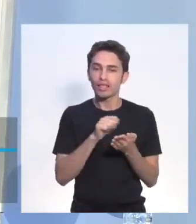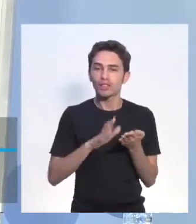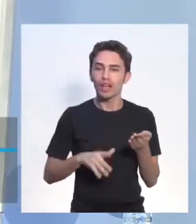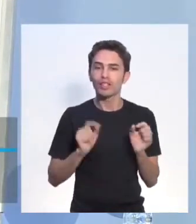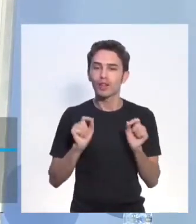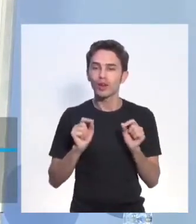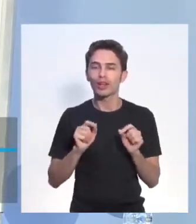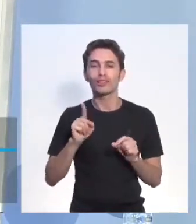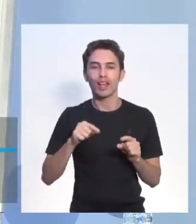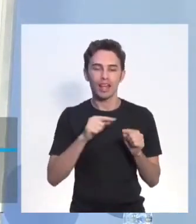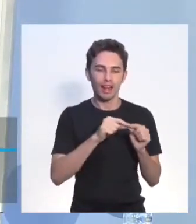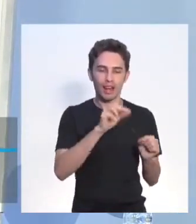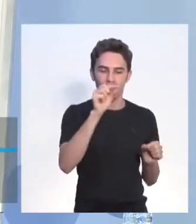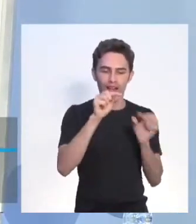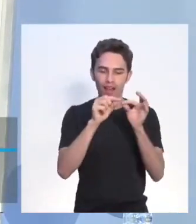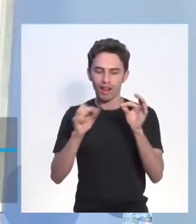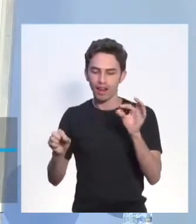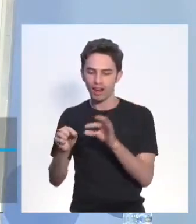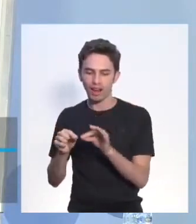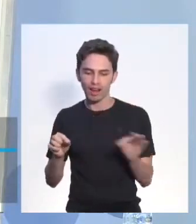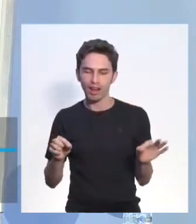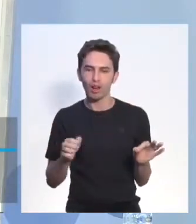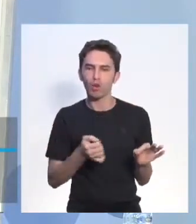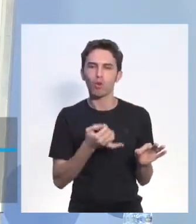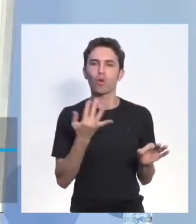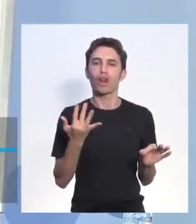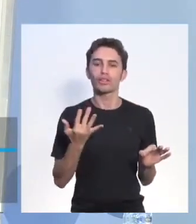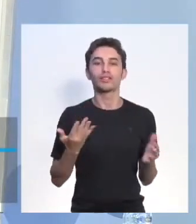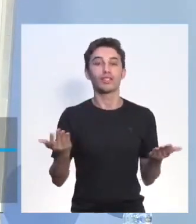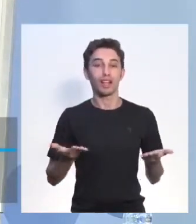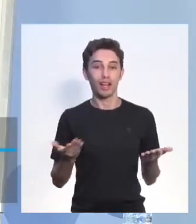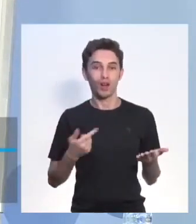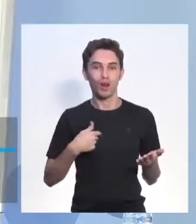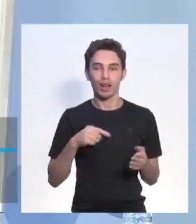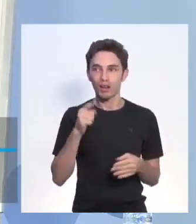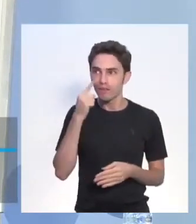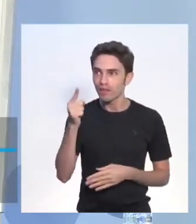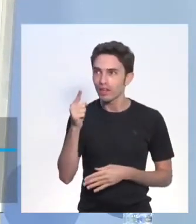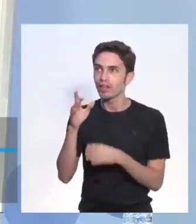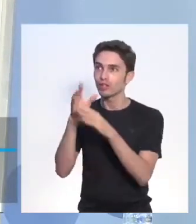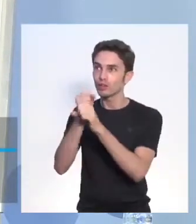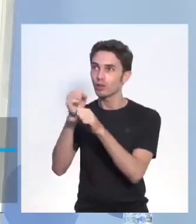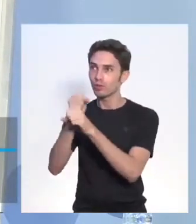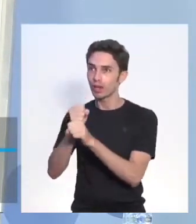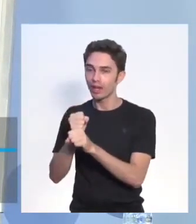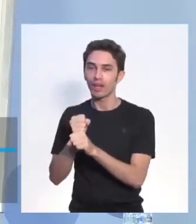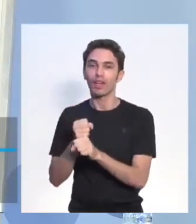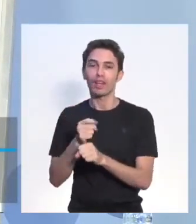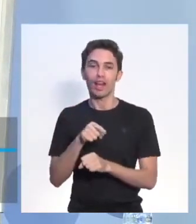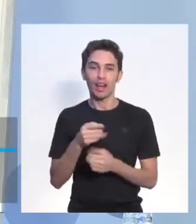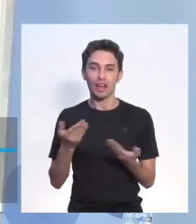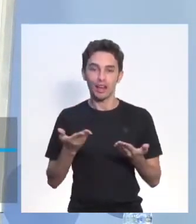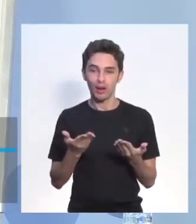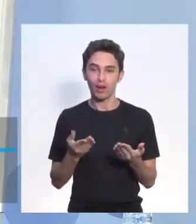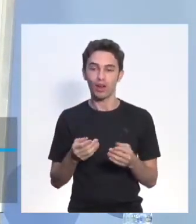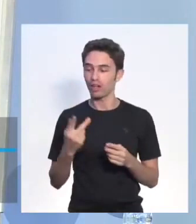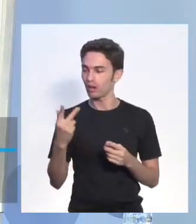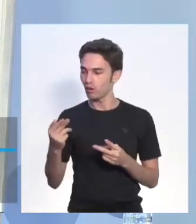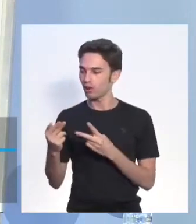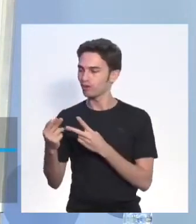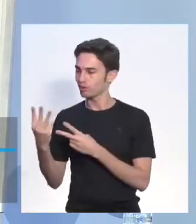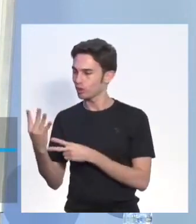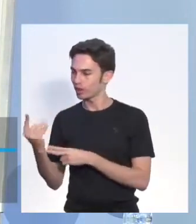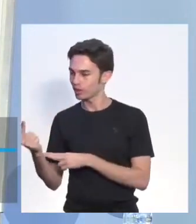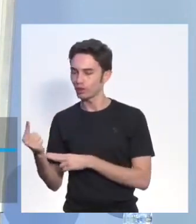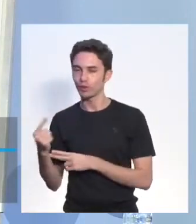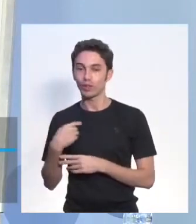perímetro era 41. A soma dos 3 lados era 41. Fui lá, somei os 3 lados, coloquei igual a 41, resolvi